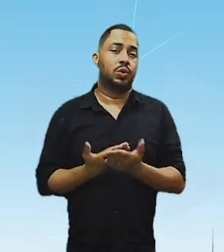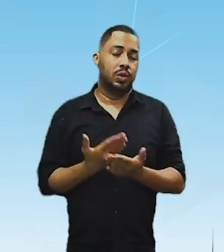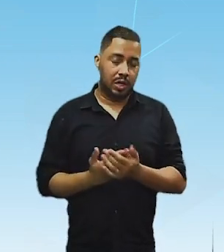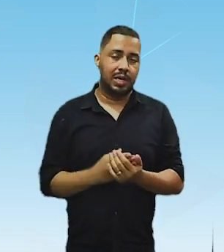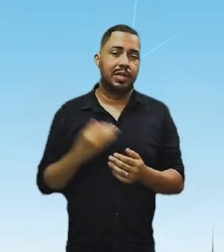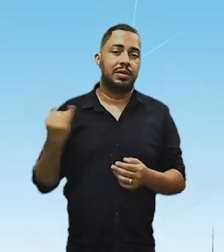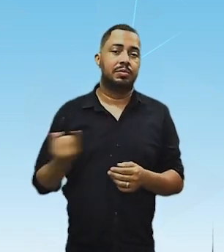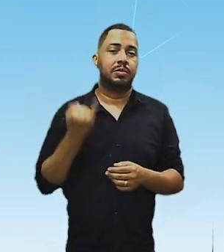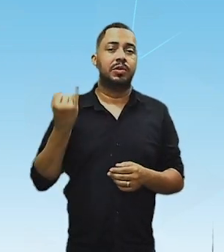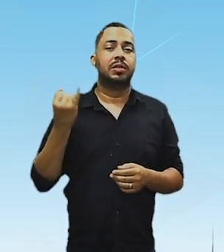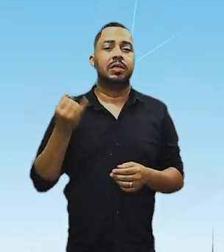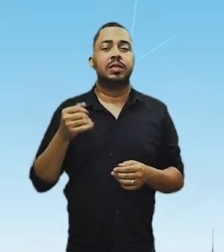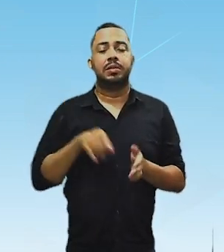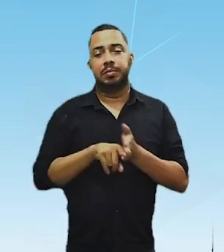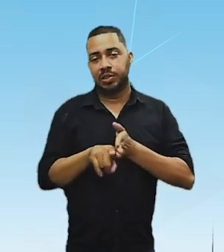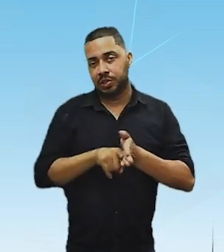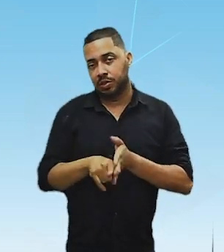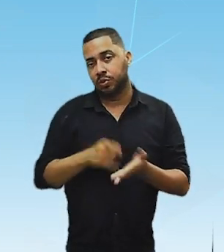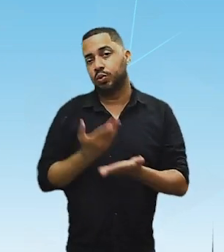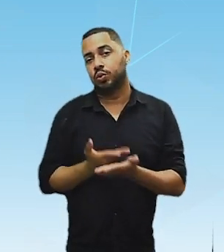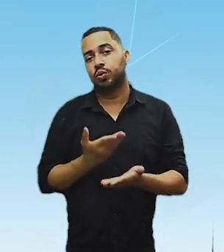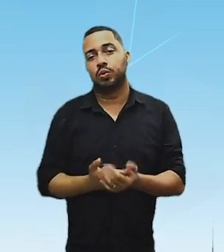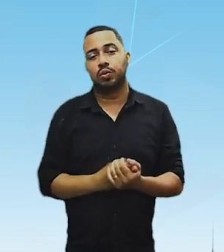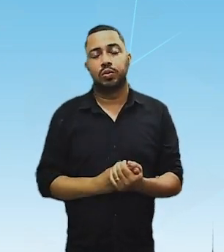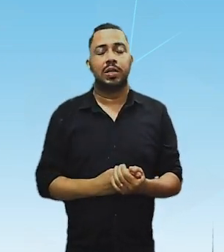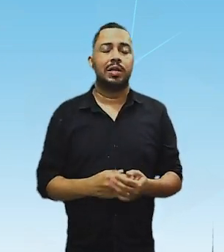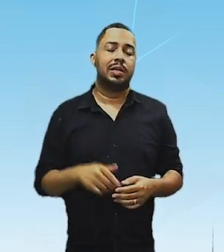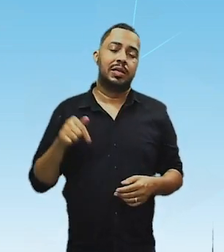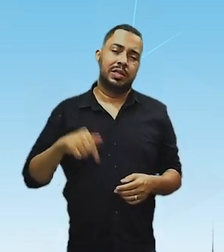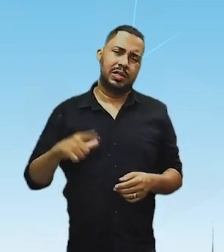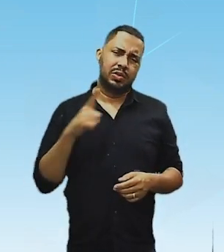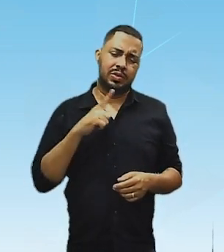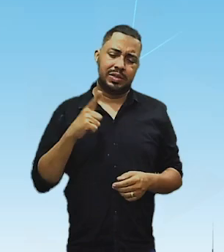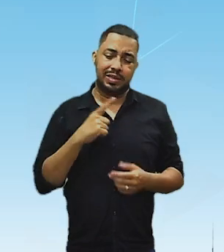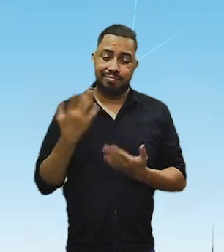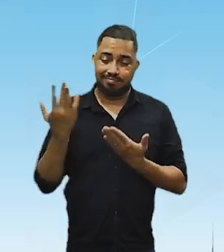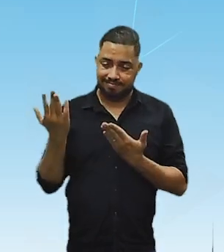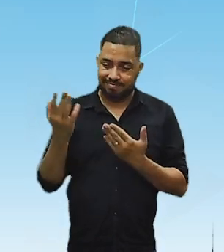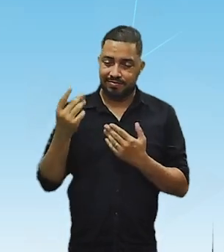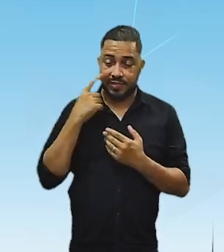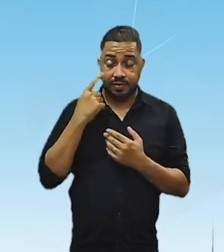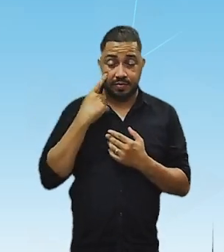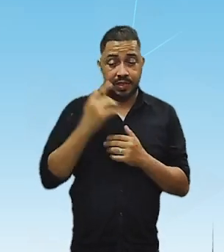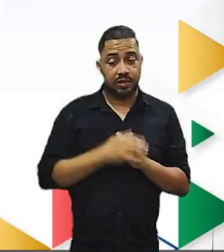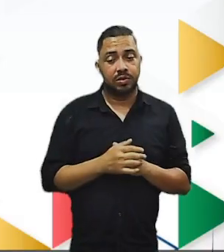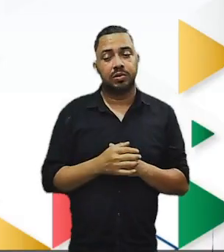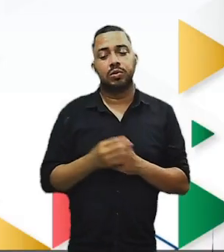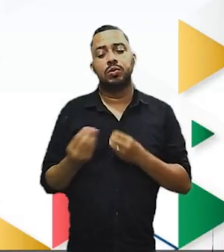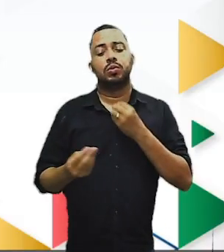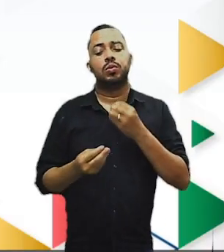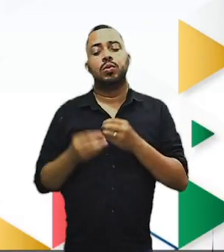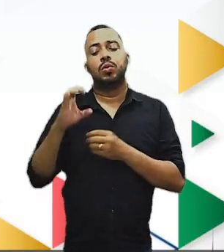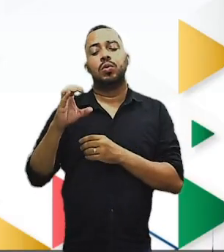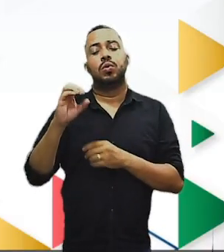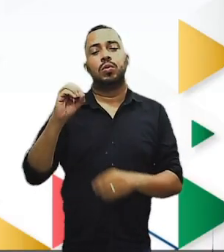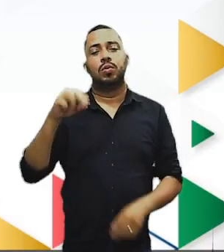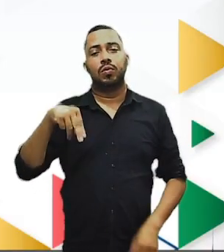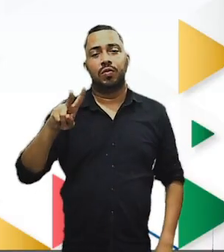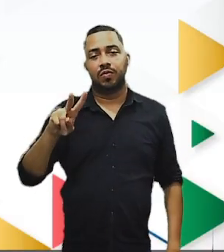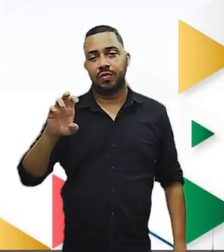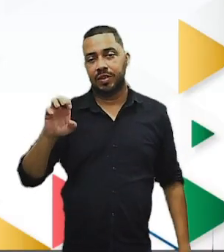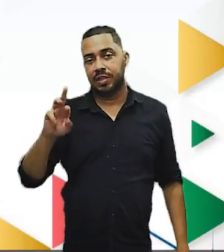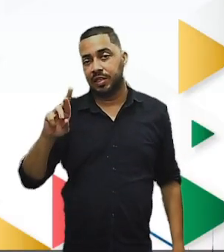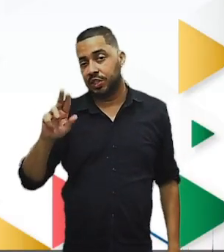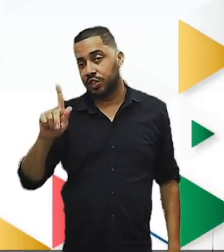a pesquisa, o estudo. Aqui eu tenho, olhem só, acompanhem na tela, convergir.